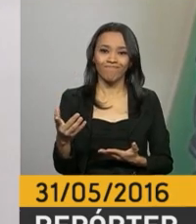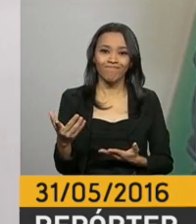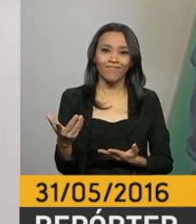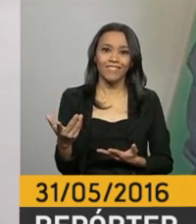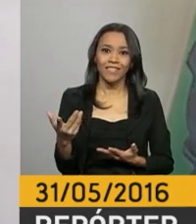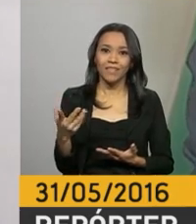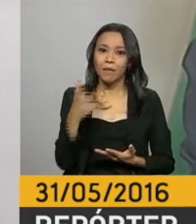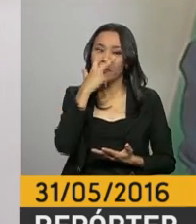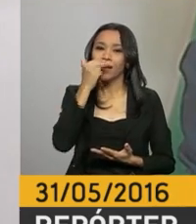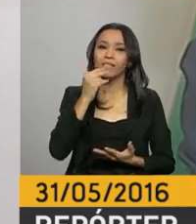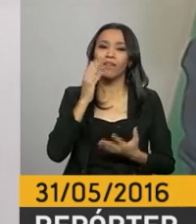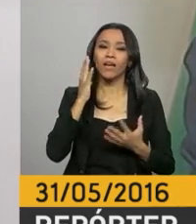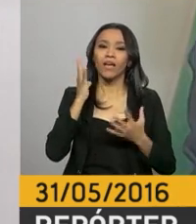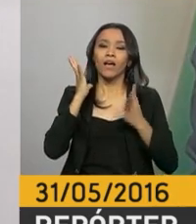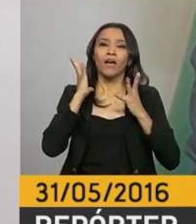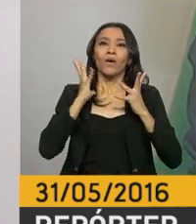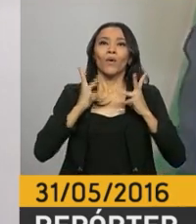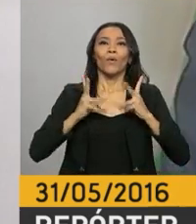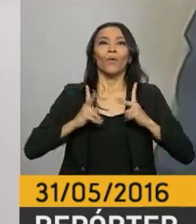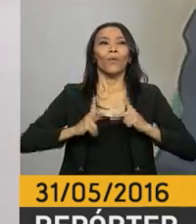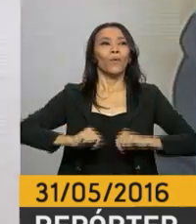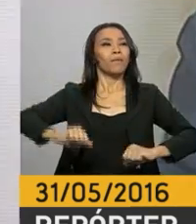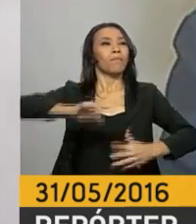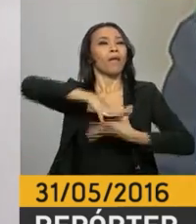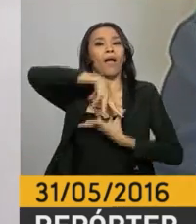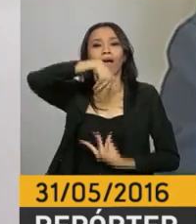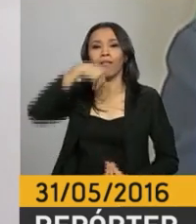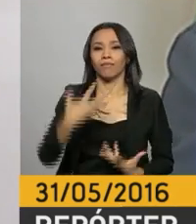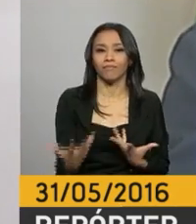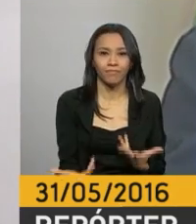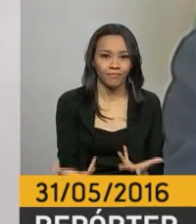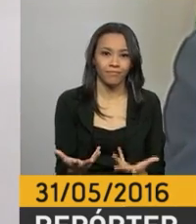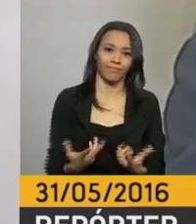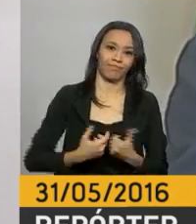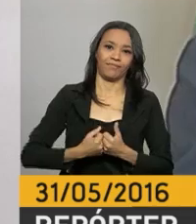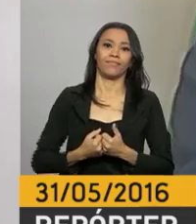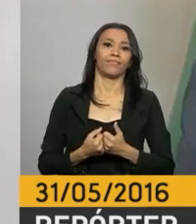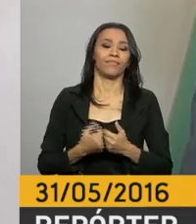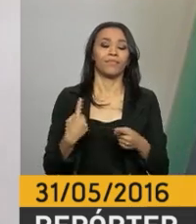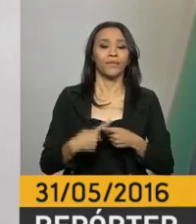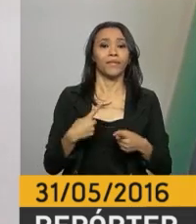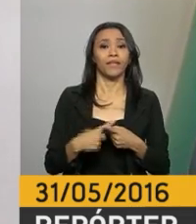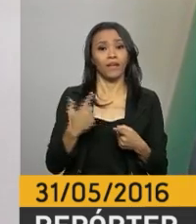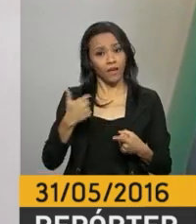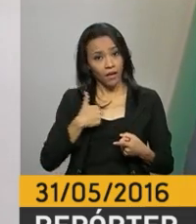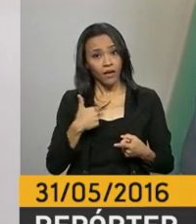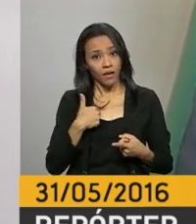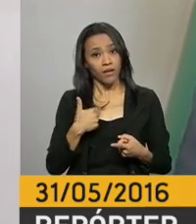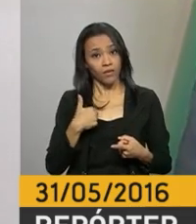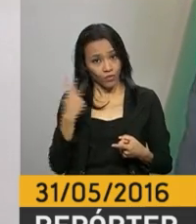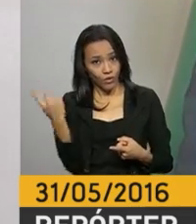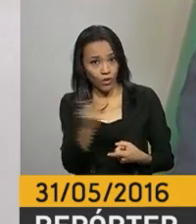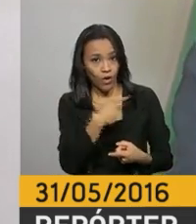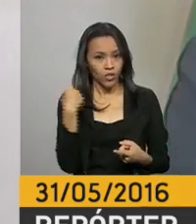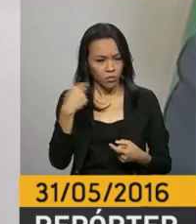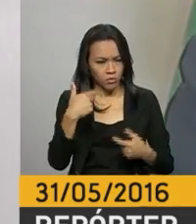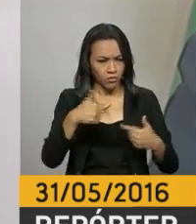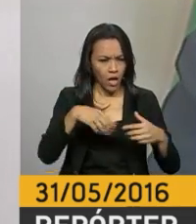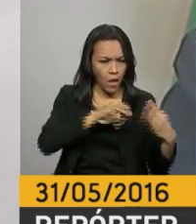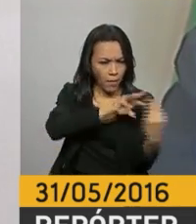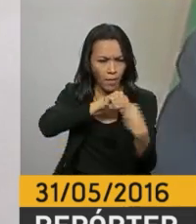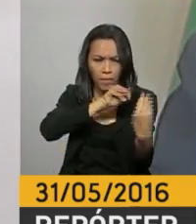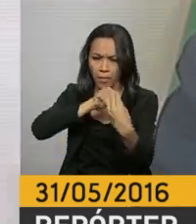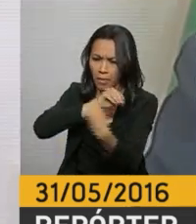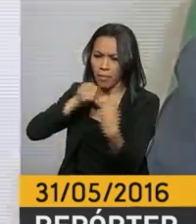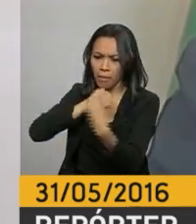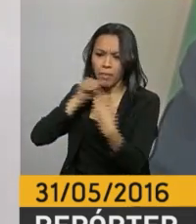assim, lavar minha alma, porque vai dar a sensação, pelo menos a impressão, saindo daqui, que nós estamos fazendo algo útil